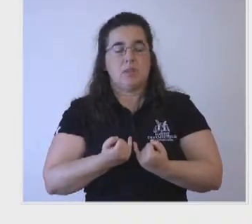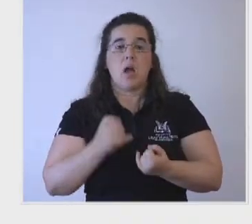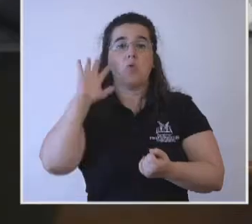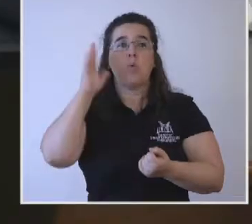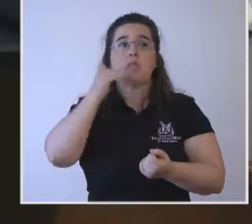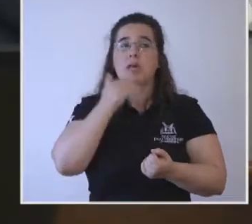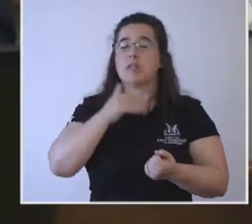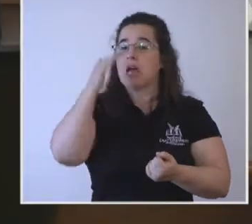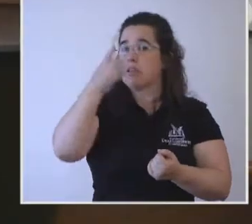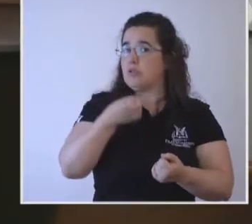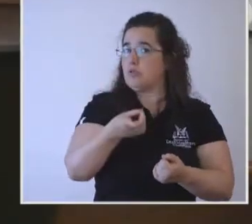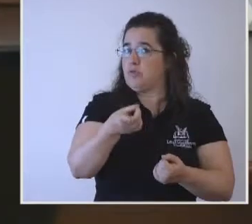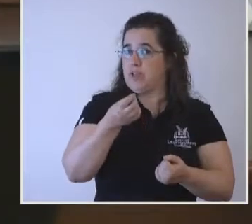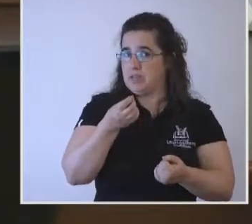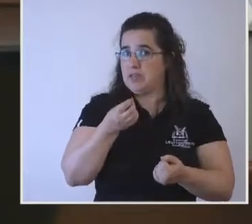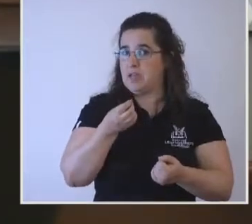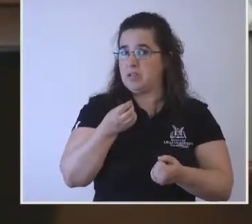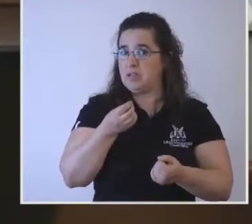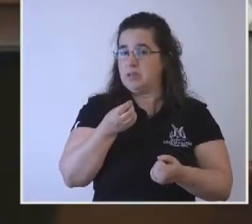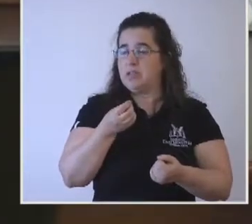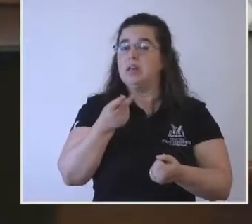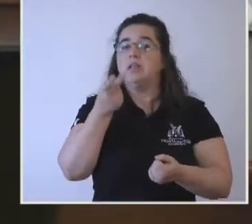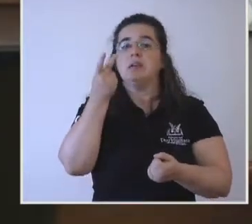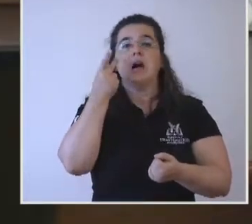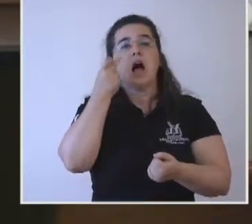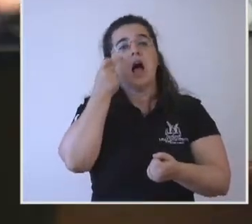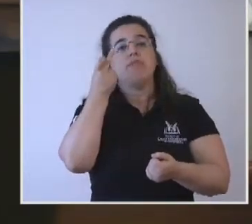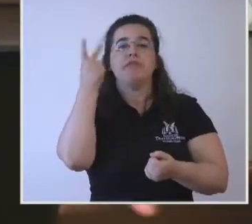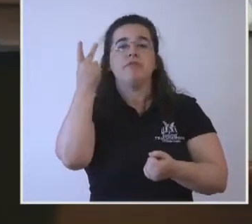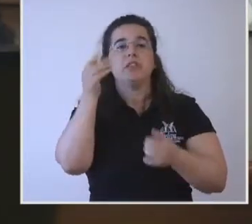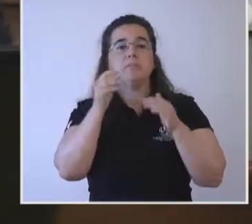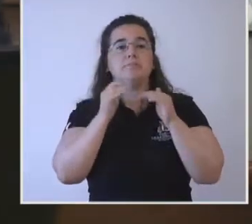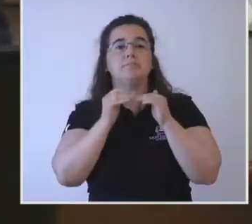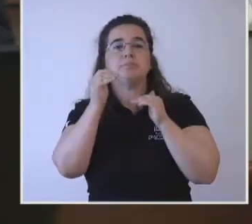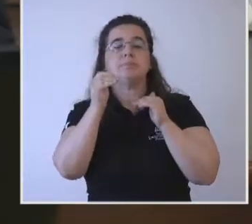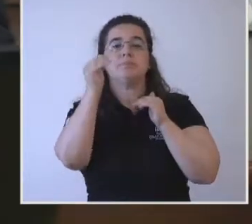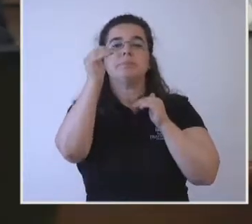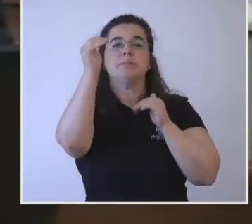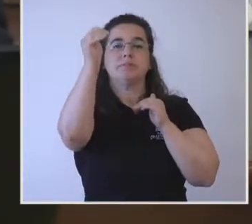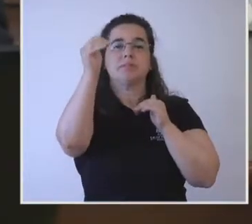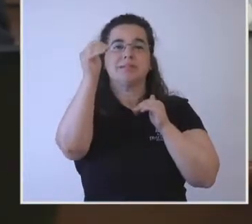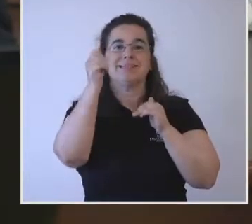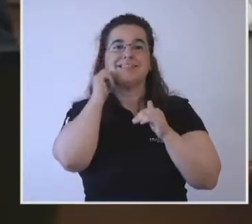vida, conseguiam viver mais uns anos do que os que não eram magros.